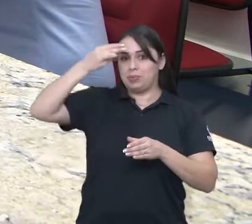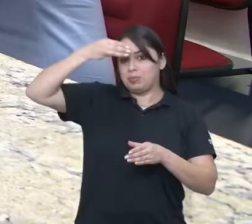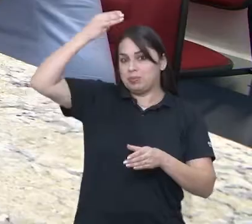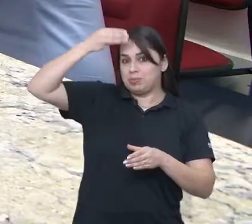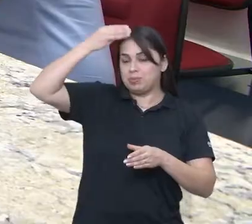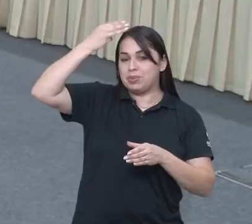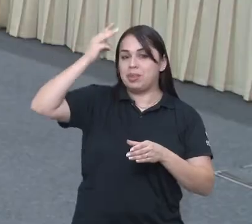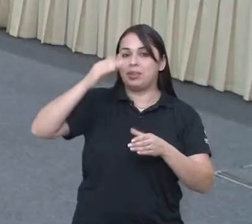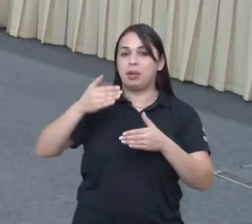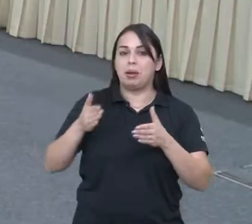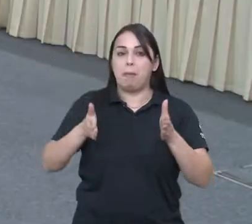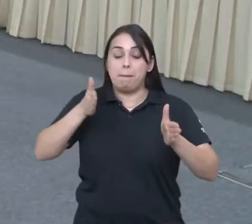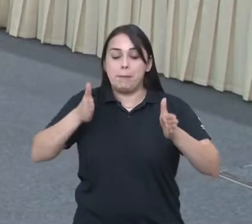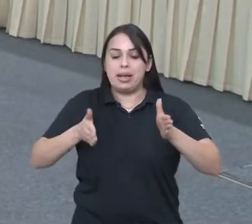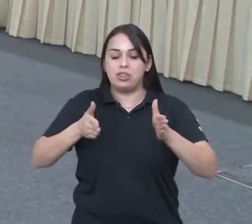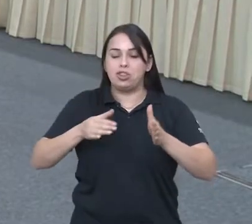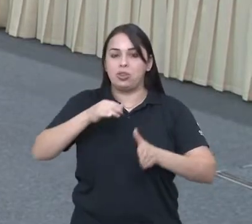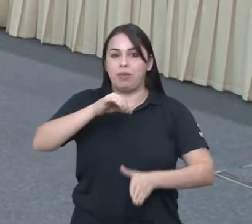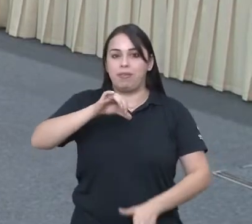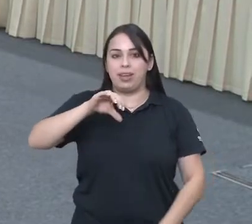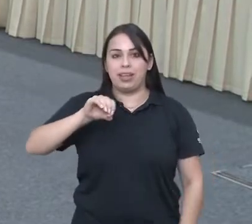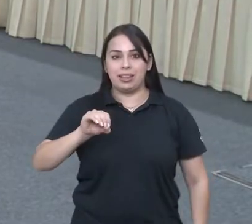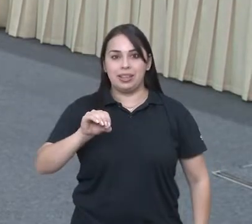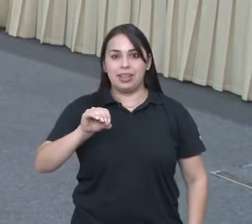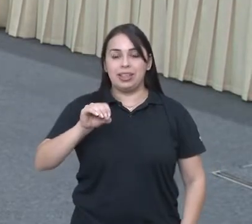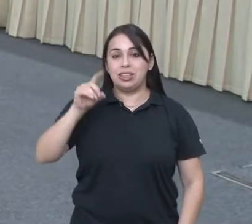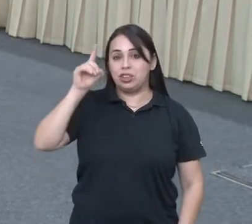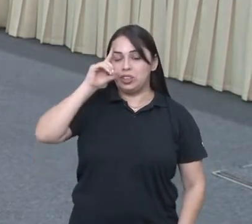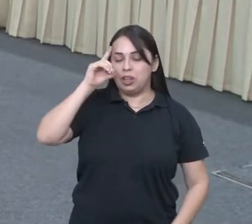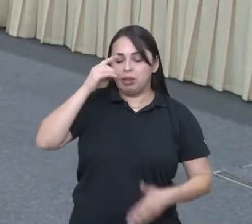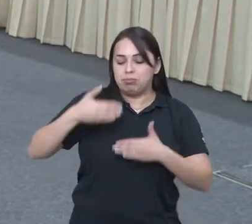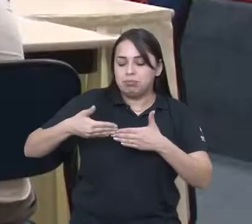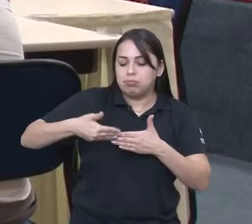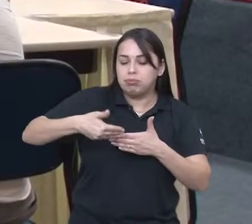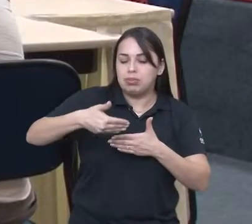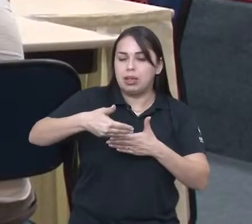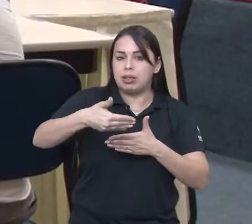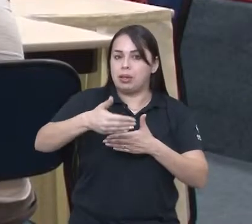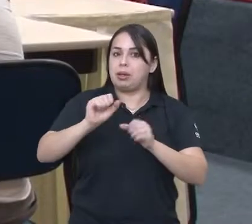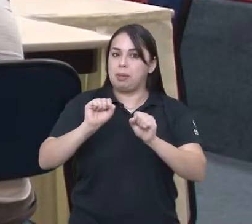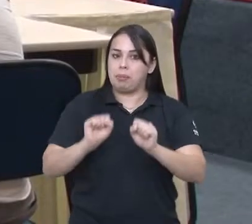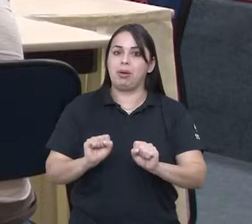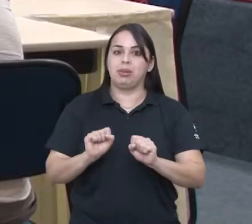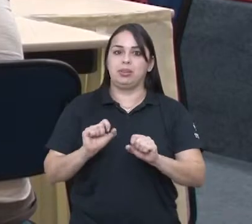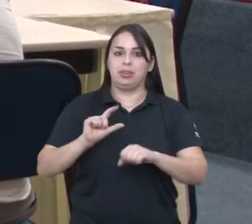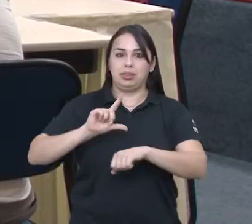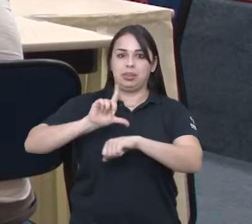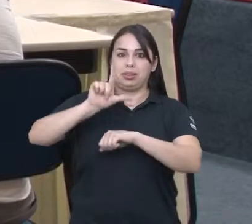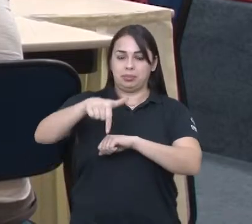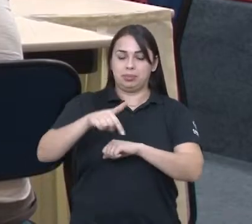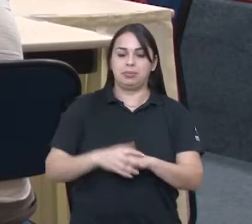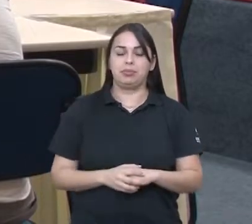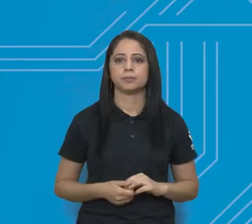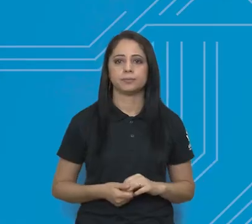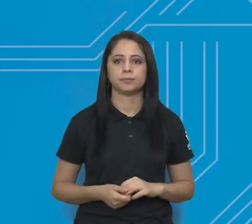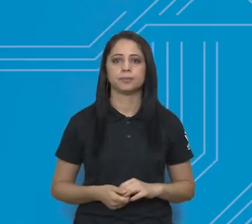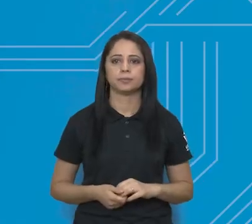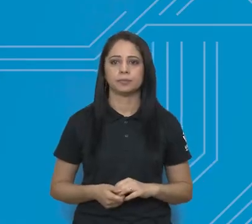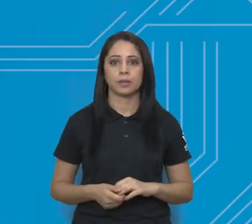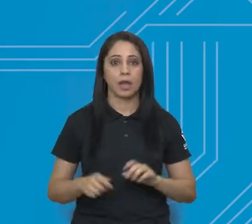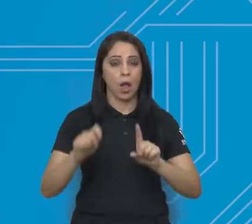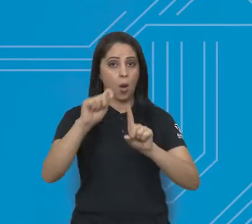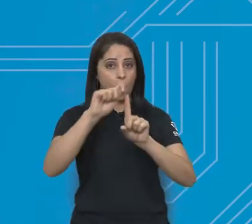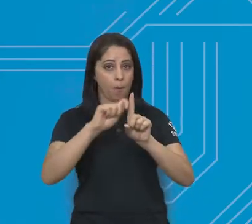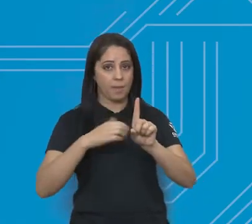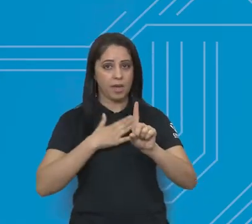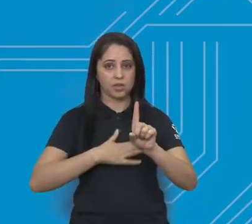da Academia e Milton Vieira Filho, e tem prazo de 90 dias, podendo ser prorrogado pelo mesmo período. Como